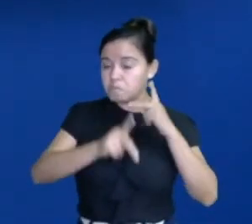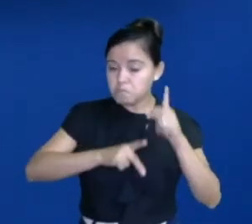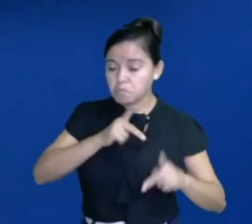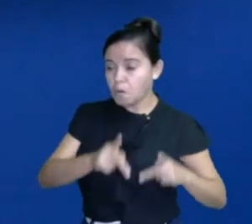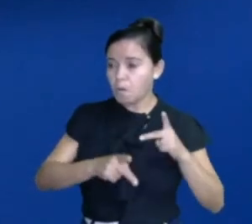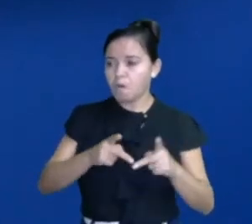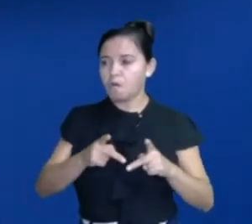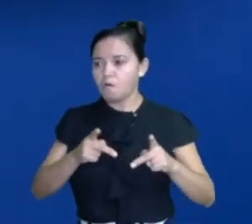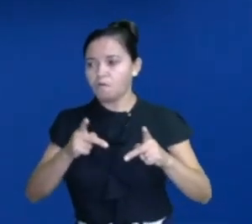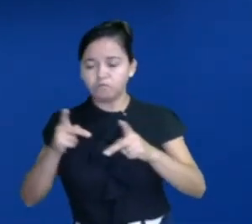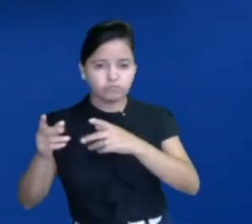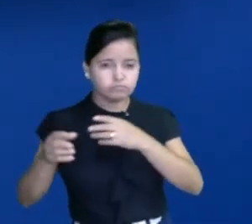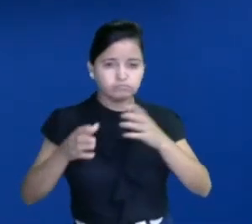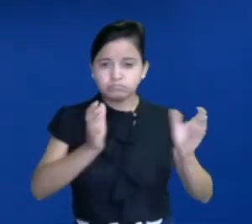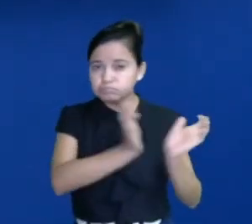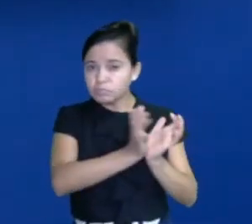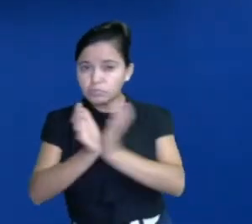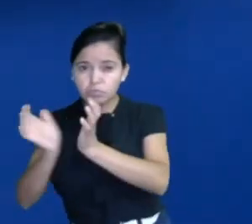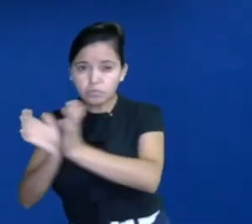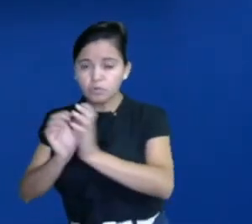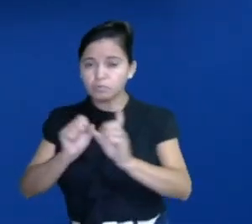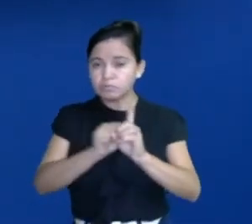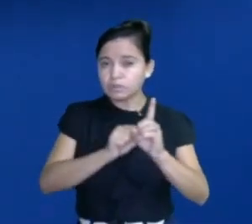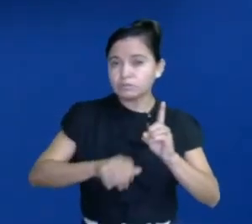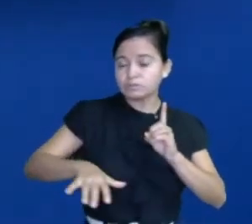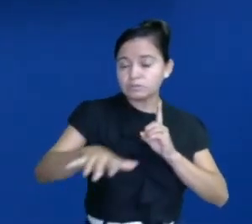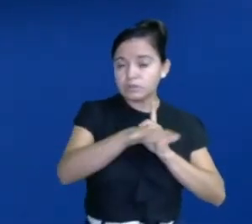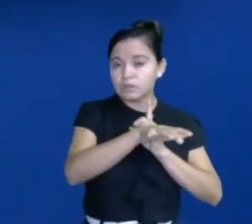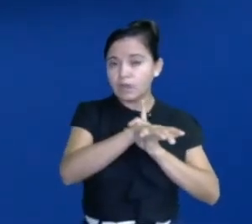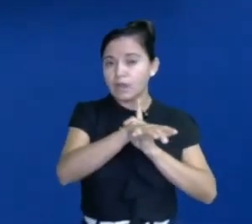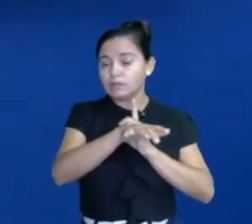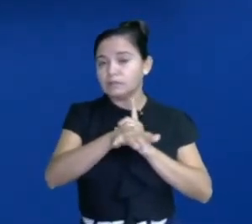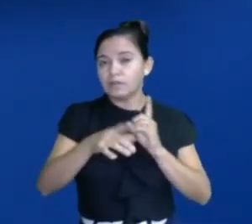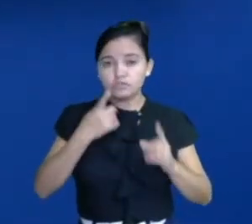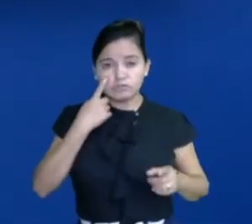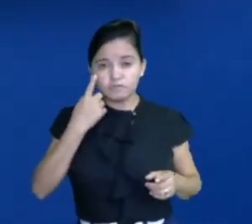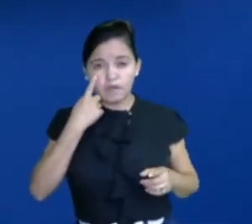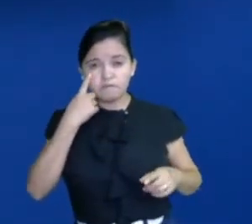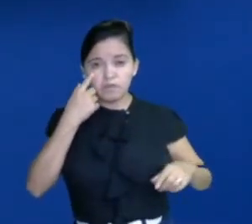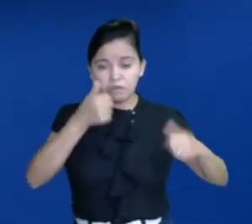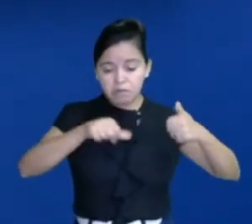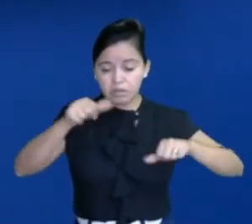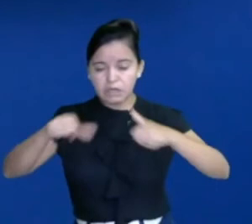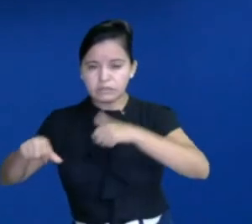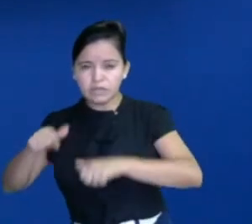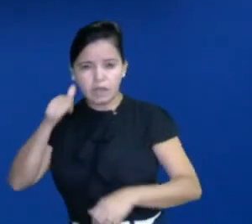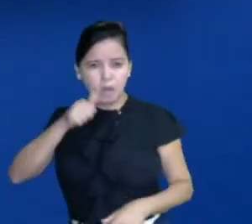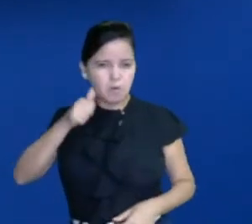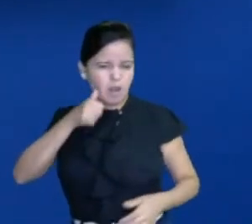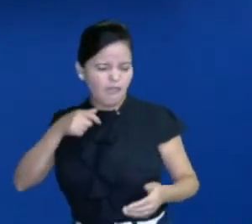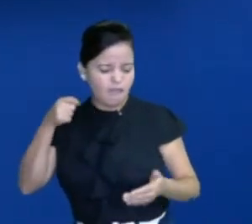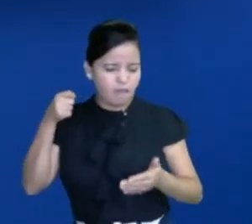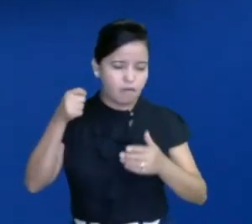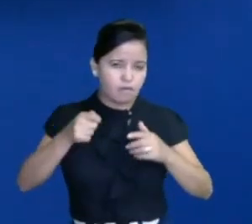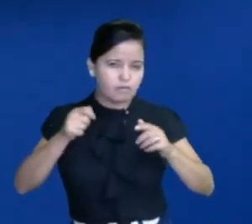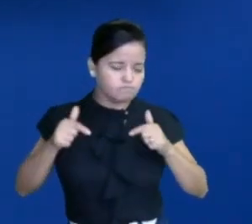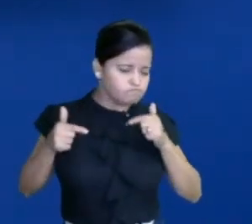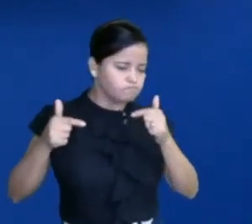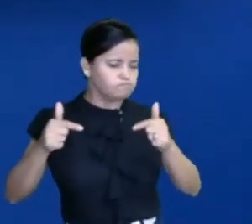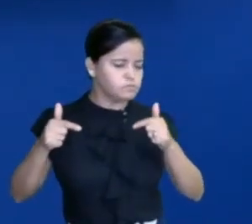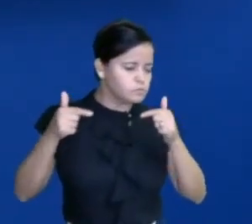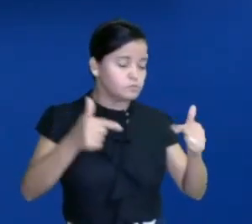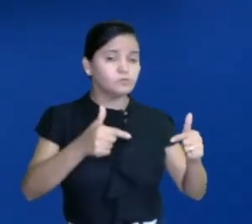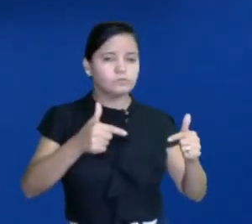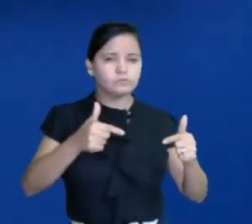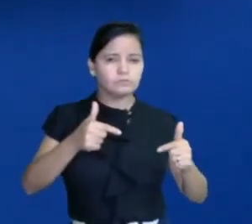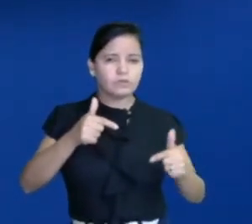povos, dos grupos sociais. Quando a gente vai ver a luta das mulheres, a luta dos